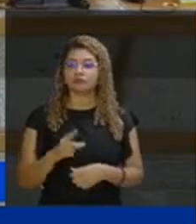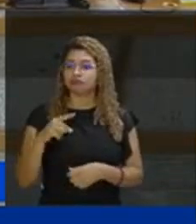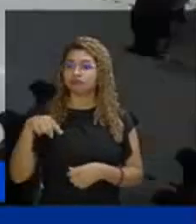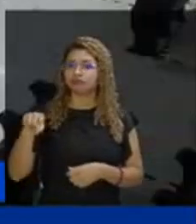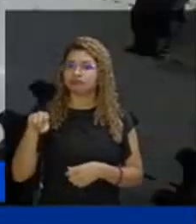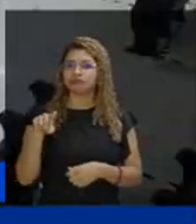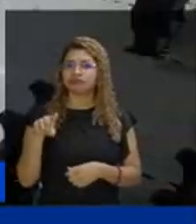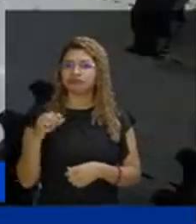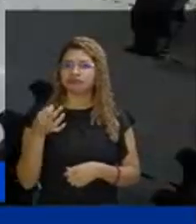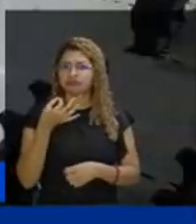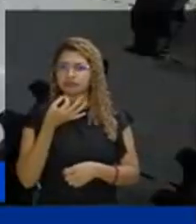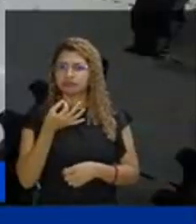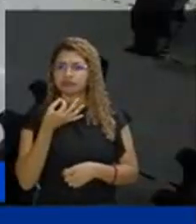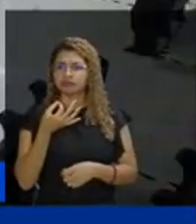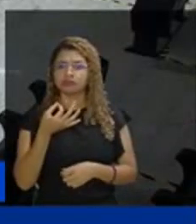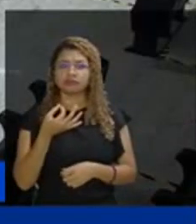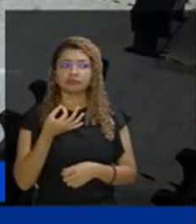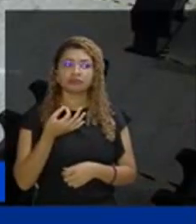melhor?